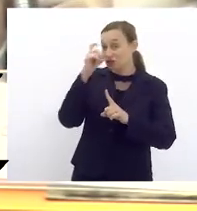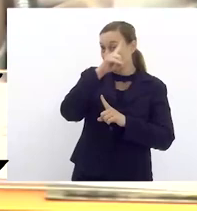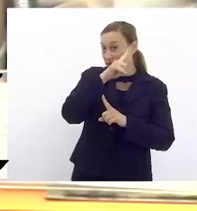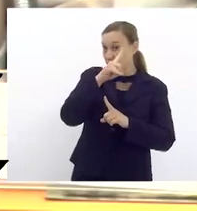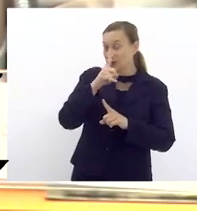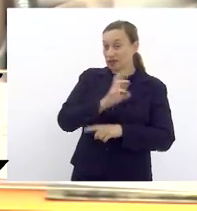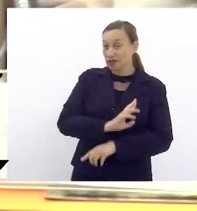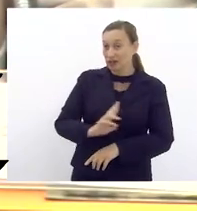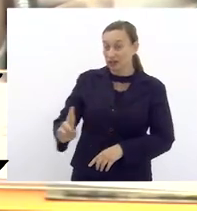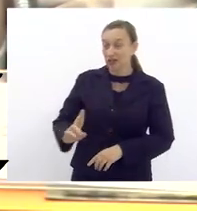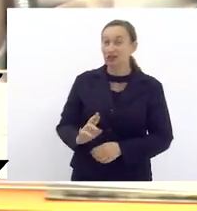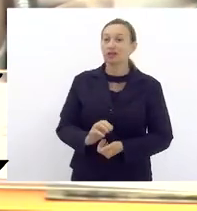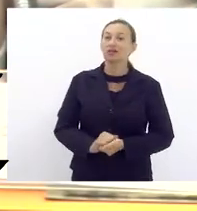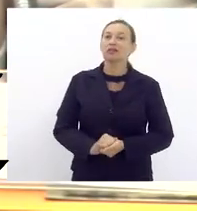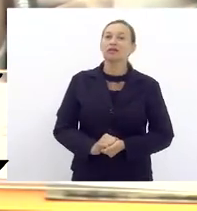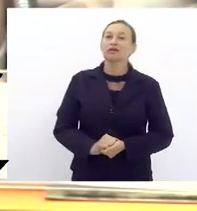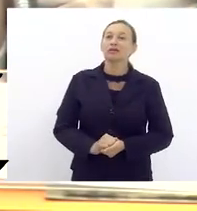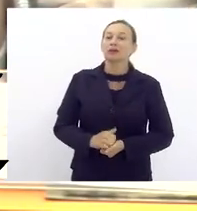o Babalorixá